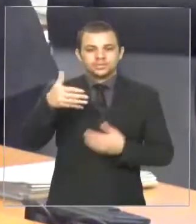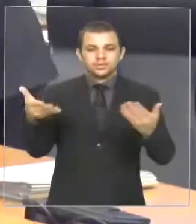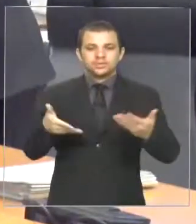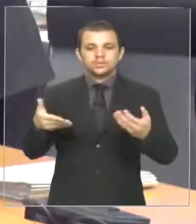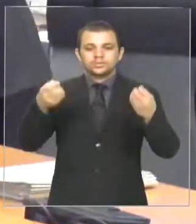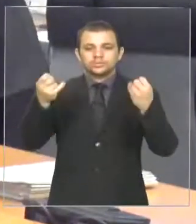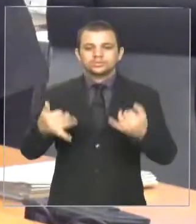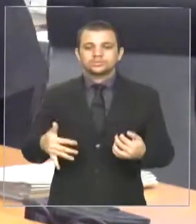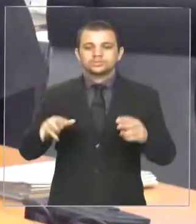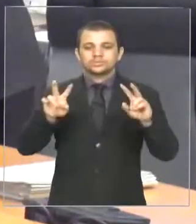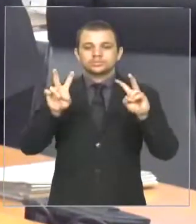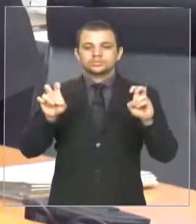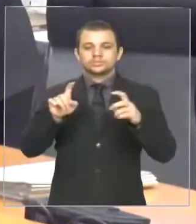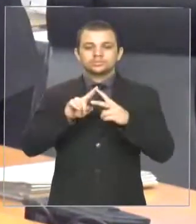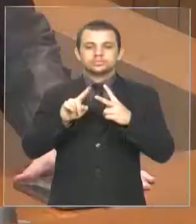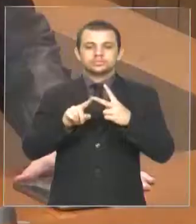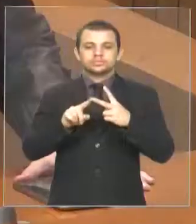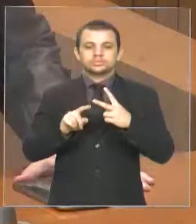assuntos